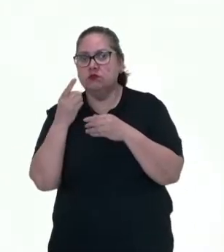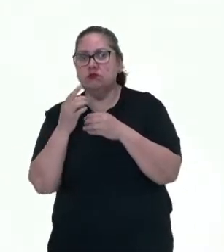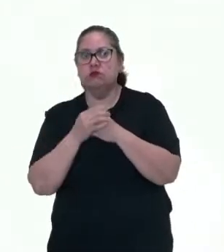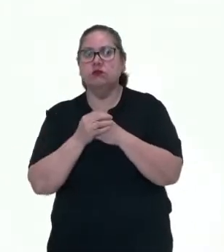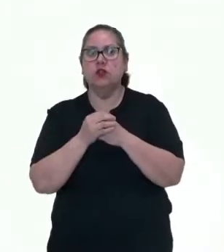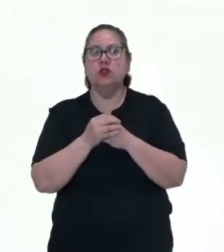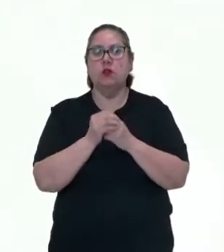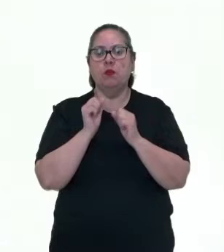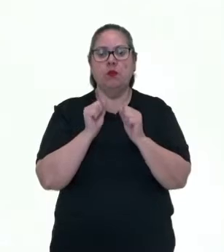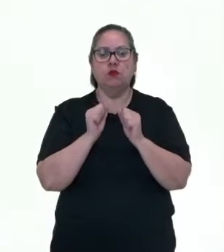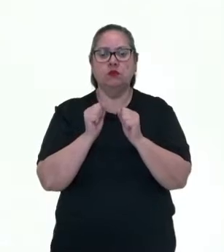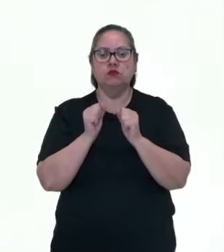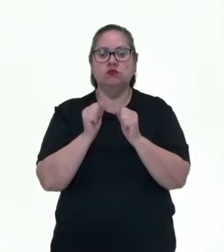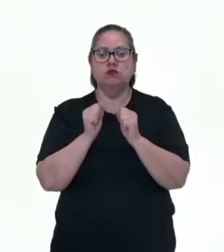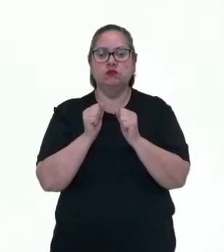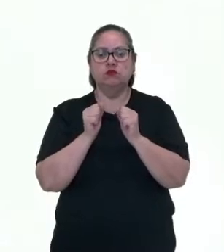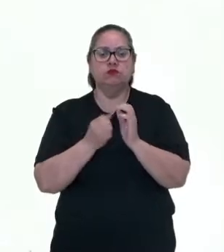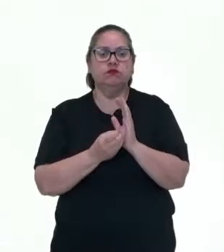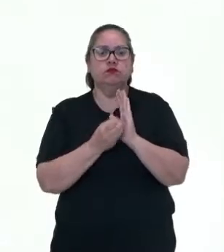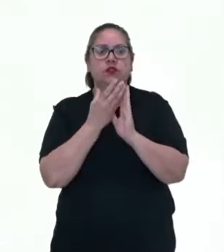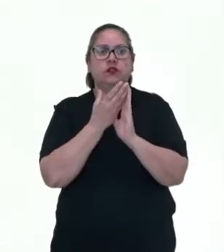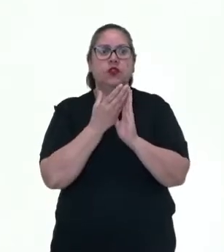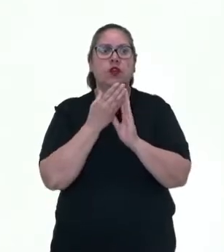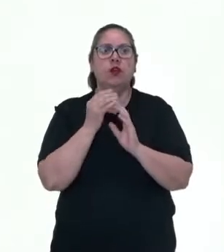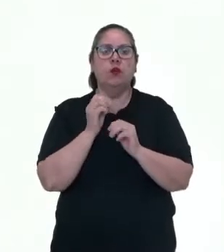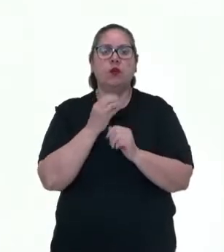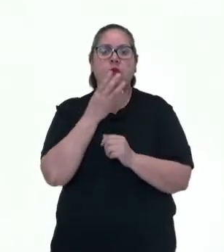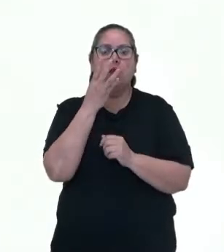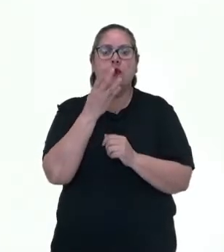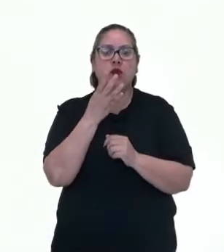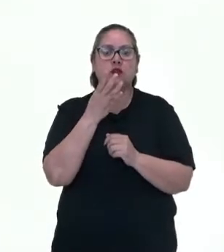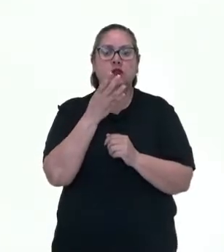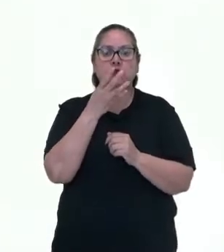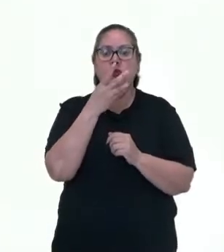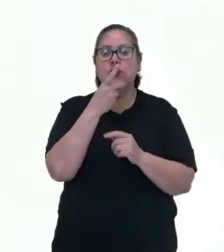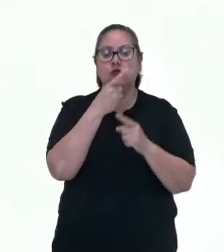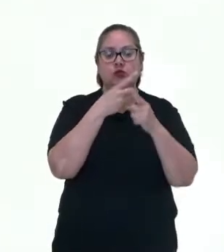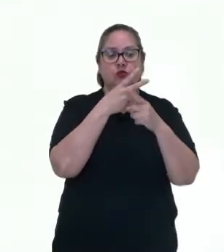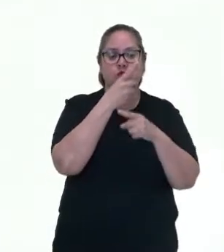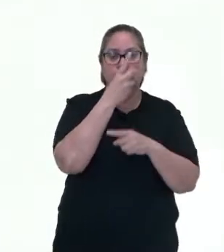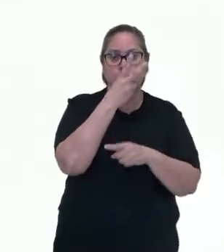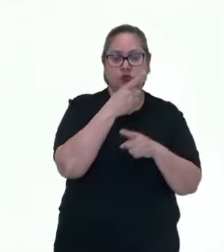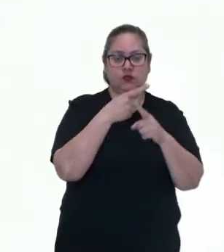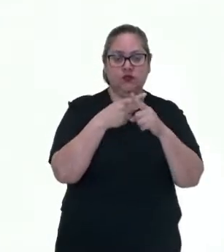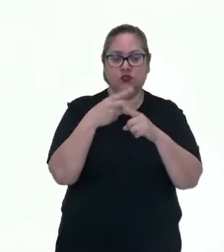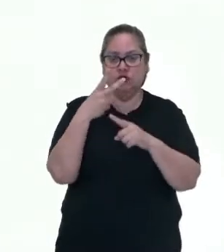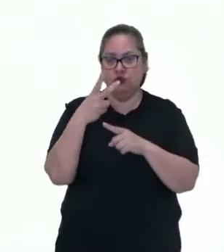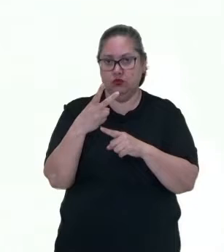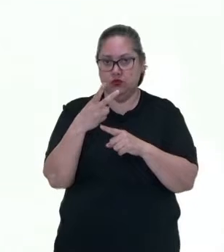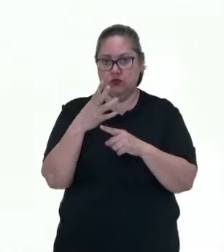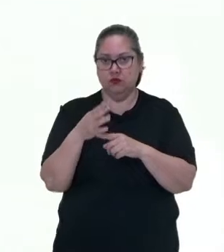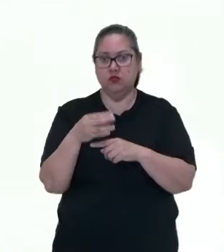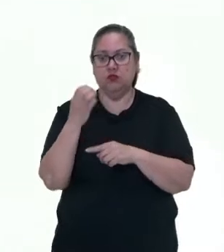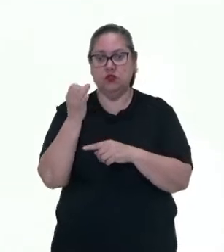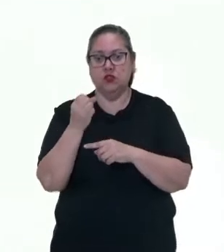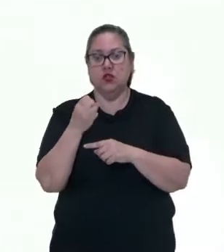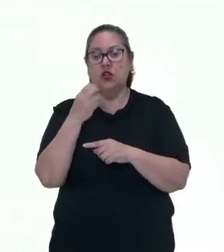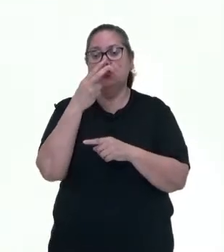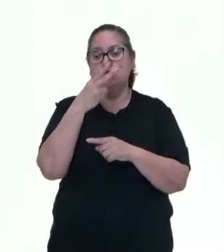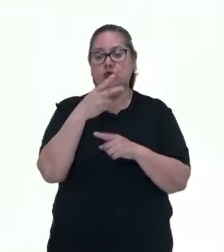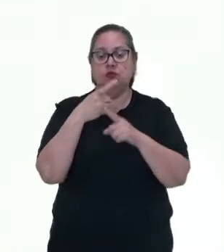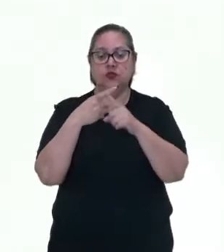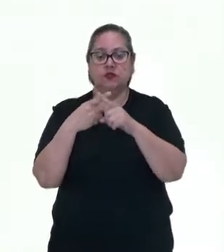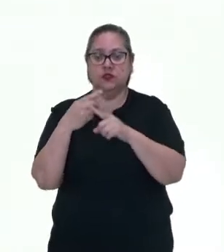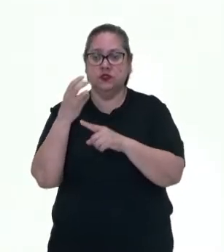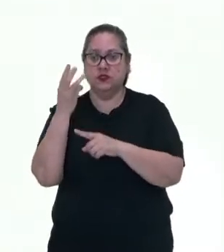termos. Posso colocar ele em evidência, ó. Porque o 4 eu escrevo como 2 vezes 2, o 6 eu escrevo como 2